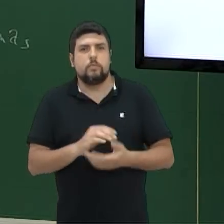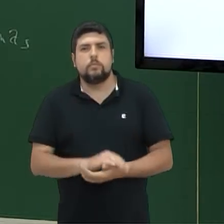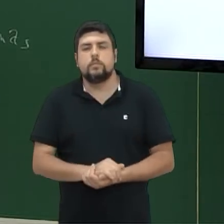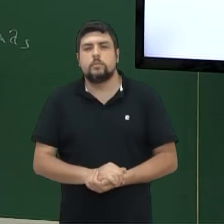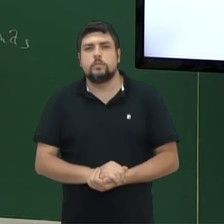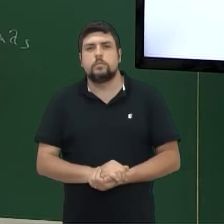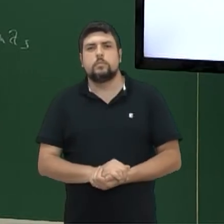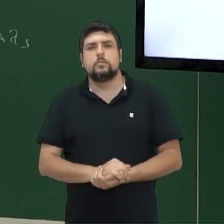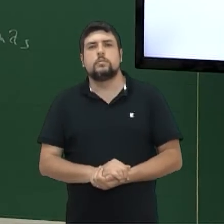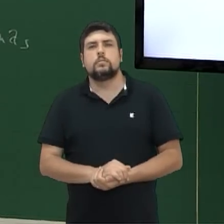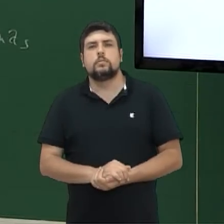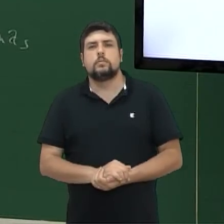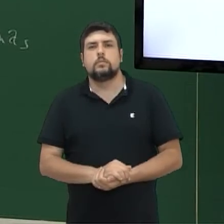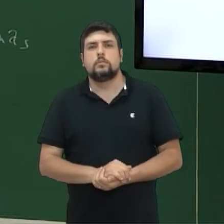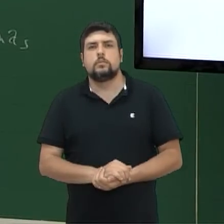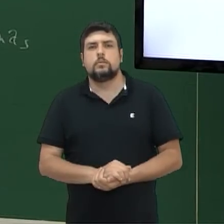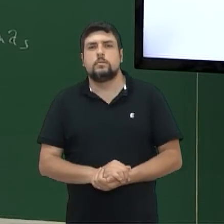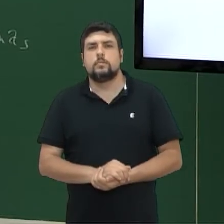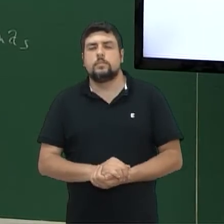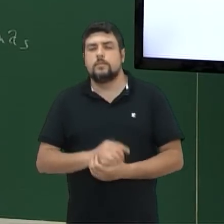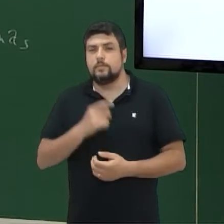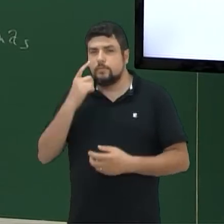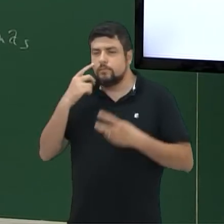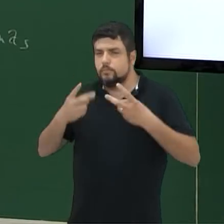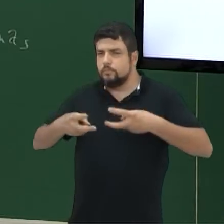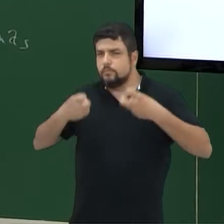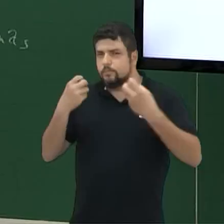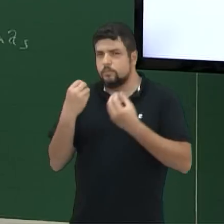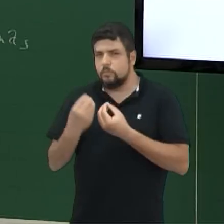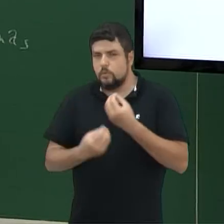vez. E isso vai dar para a gente